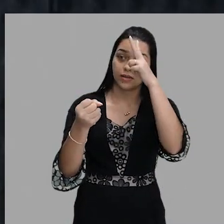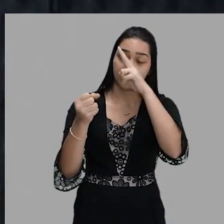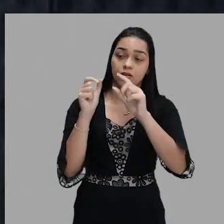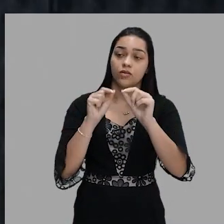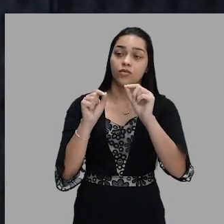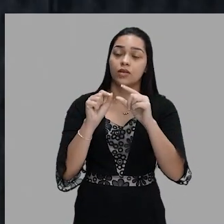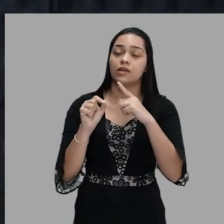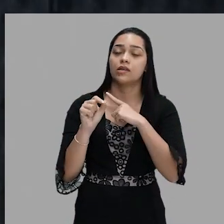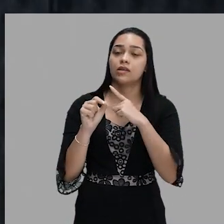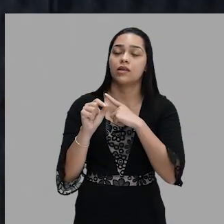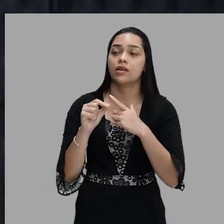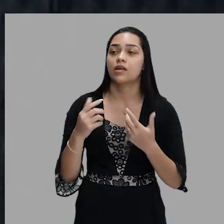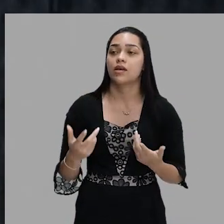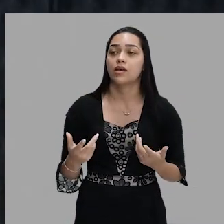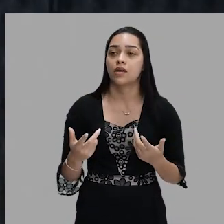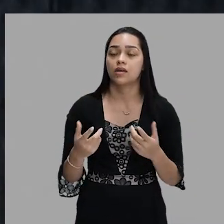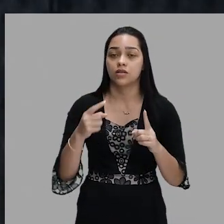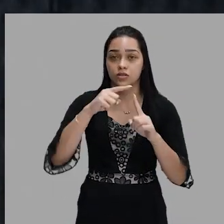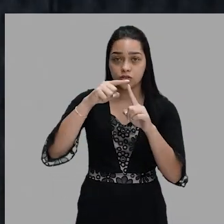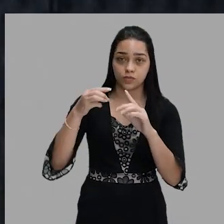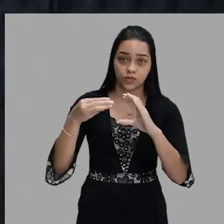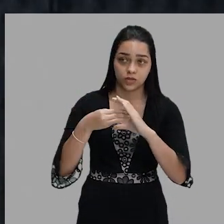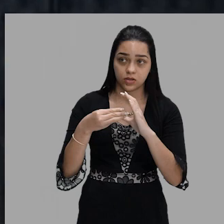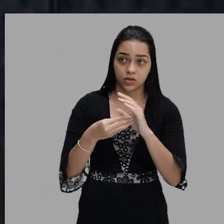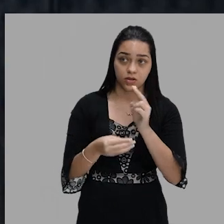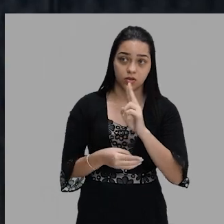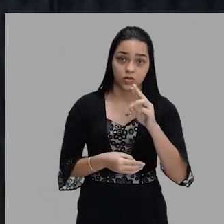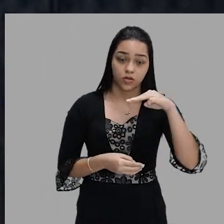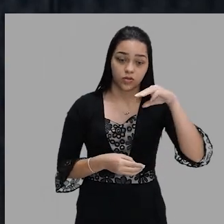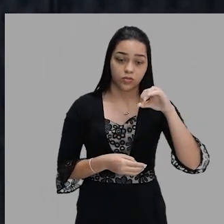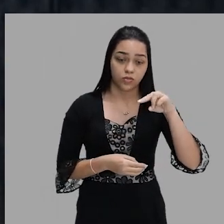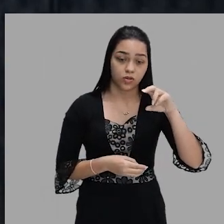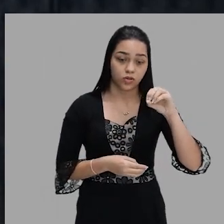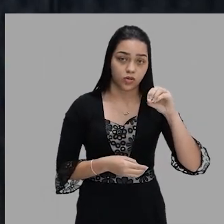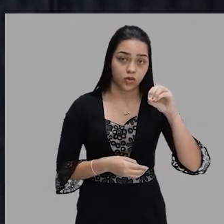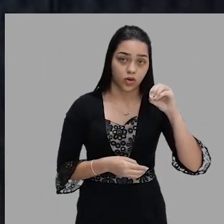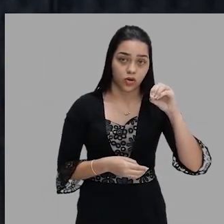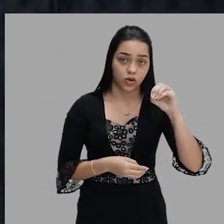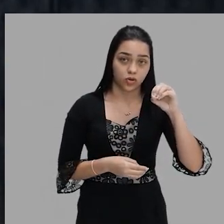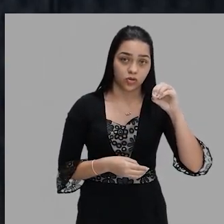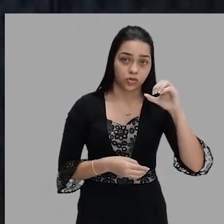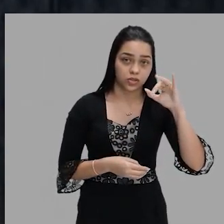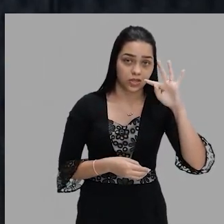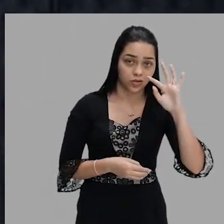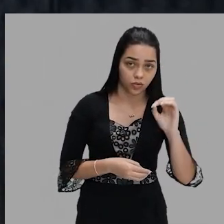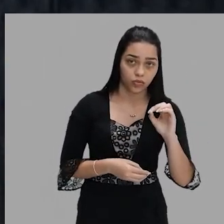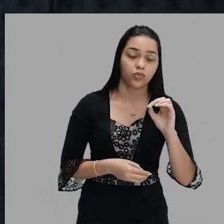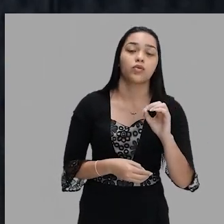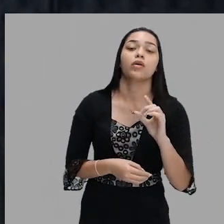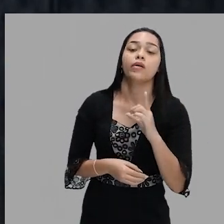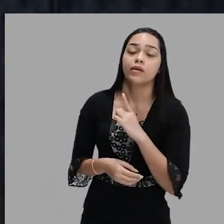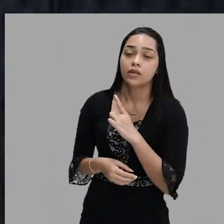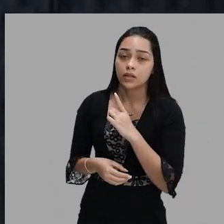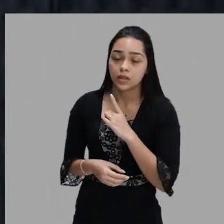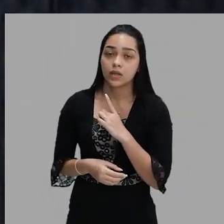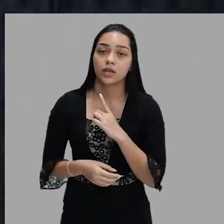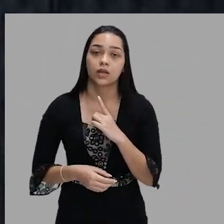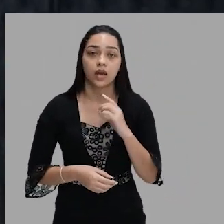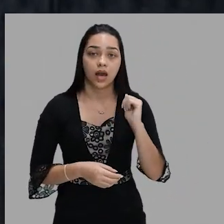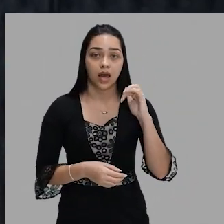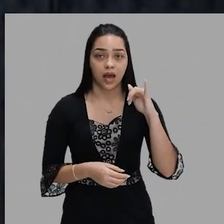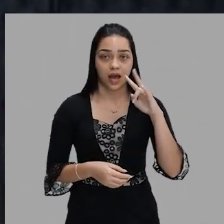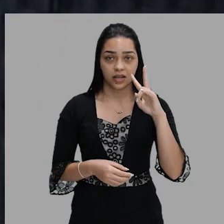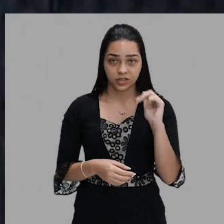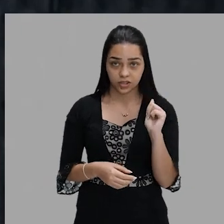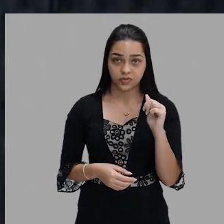nós temos um tipo de célula chamado de monócito. O monócito, quando ela se torna